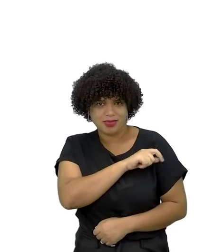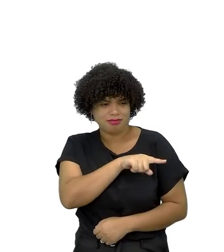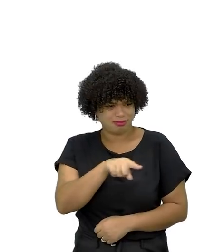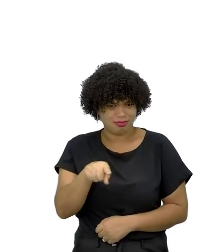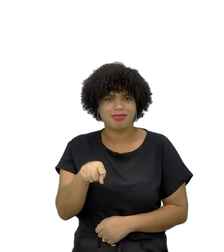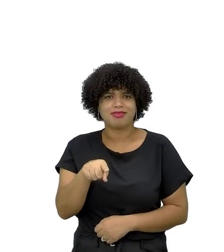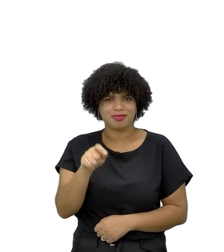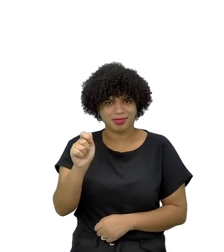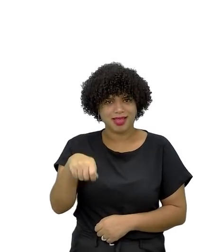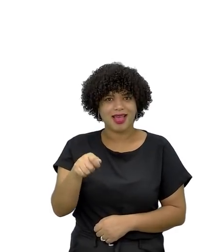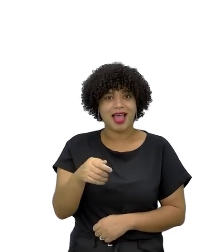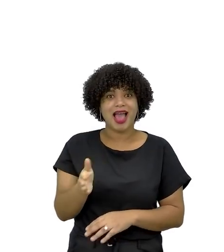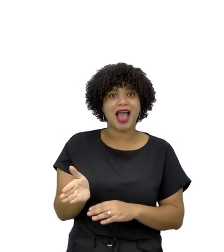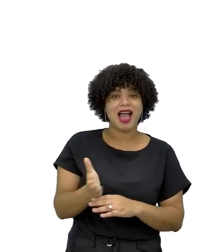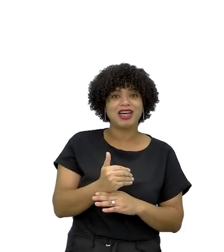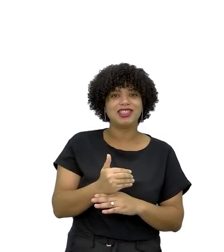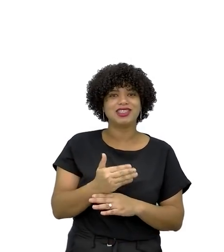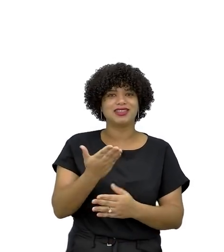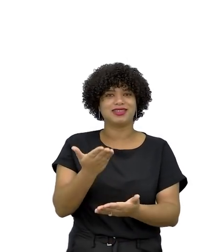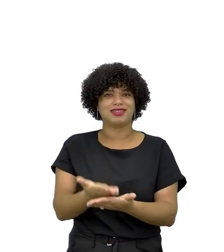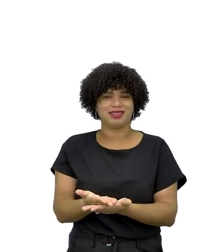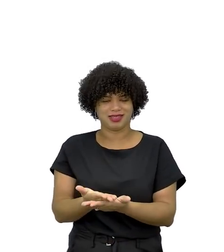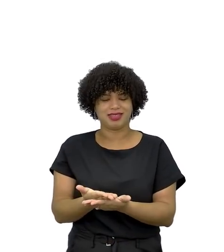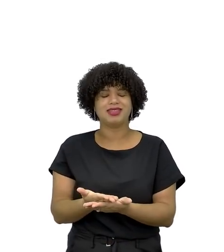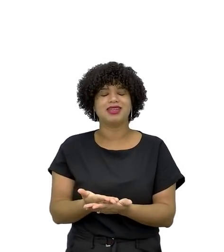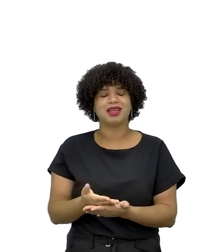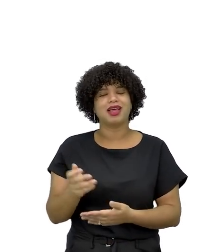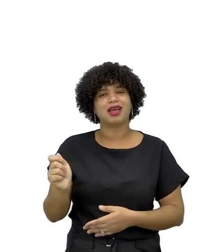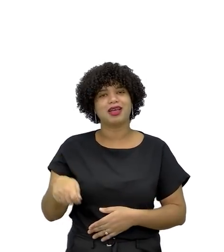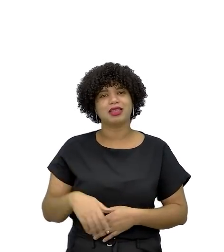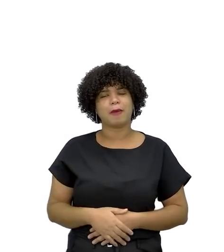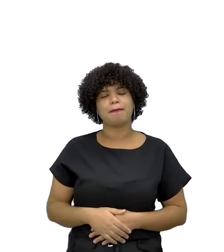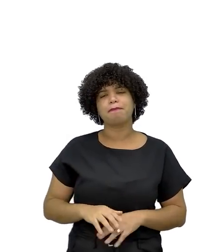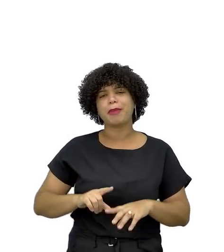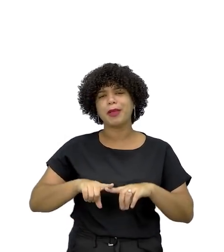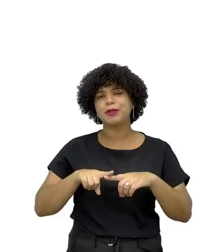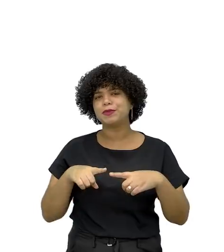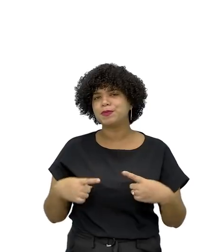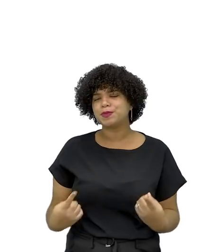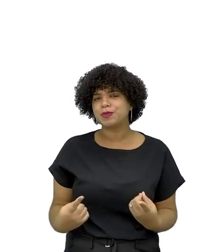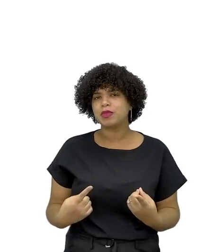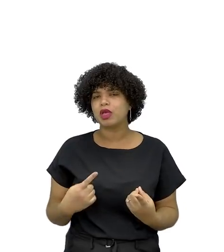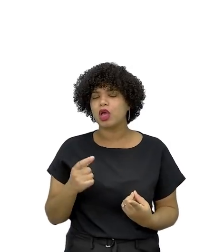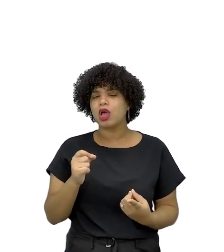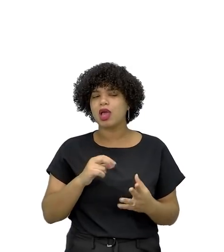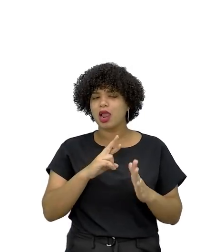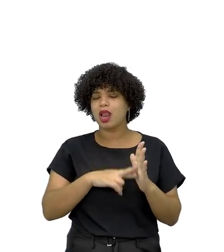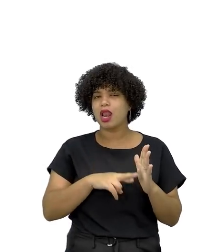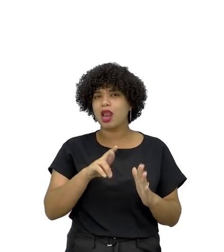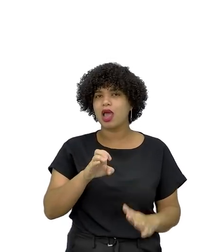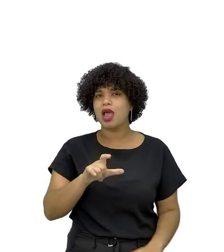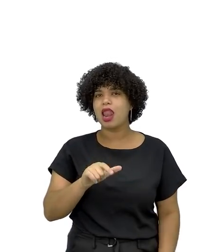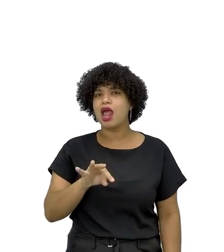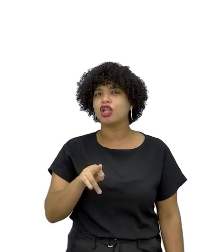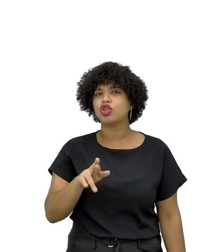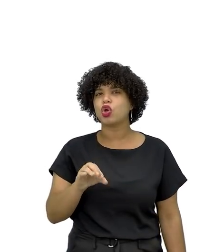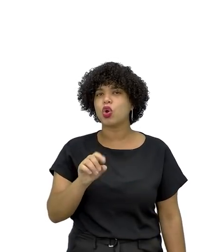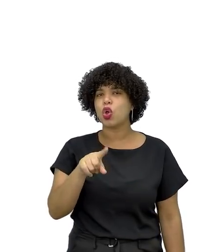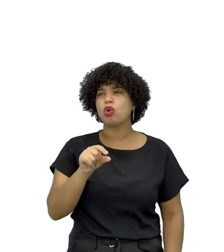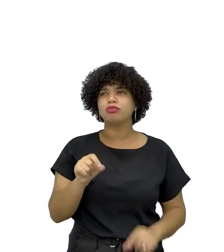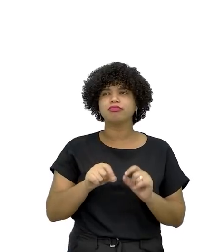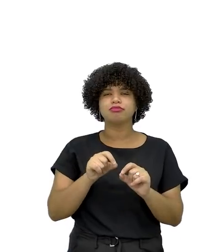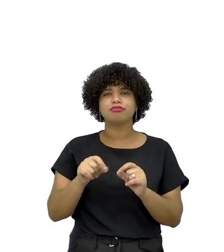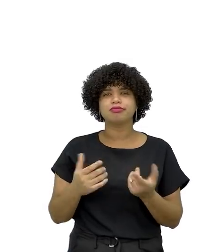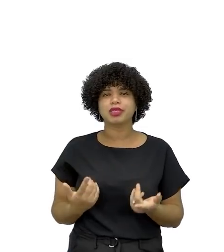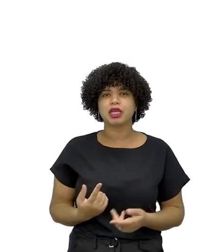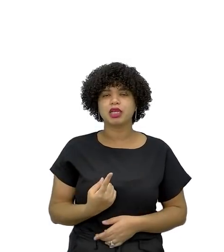que forma é um relatório? Como eu construo um relatório? O que é um relatório, né? Individual pode até ser, ou em grupo